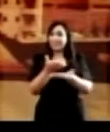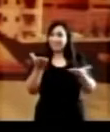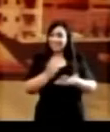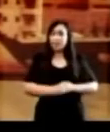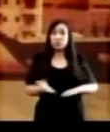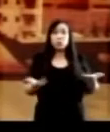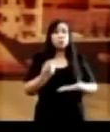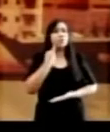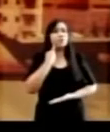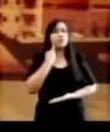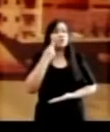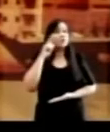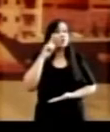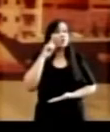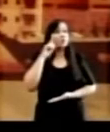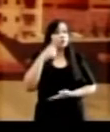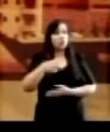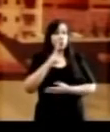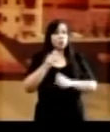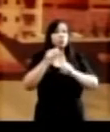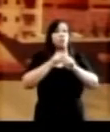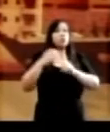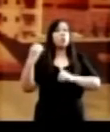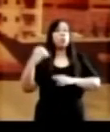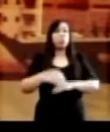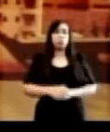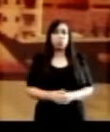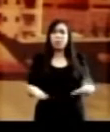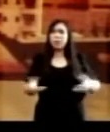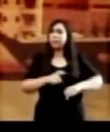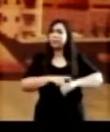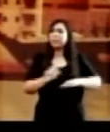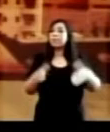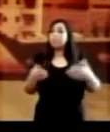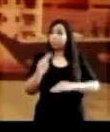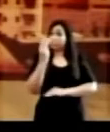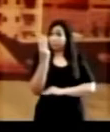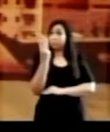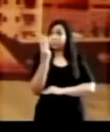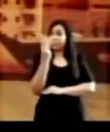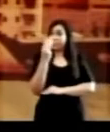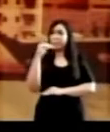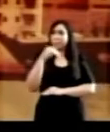tarde. Hoje é sexta-feira, 2 de outubro. Agora são